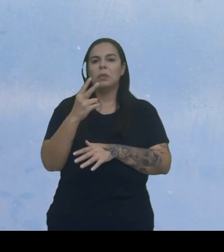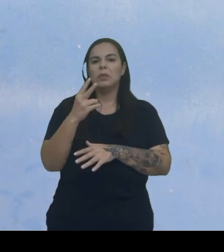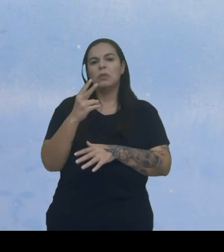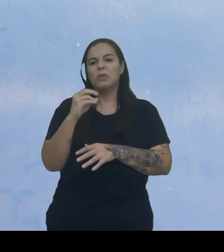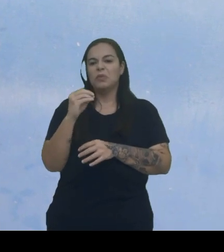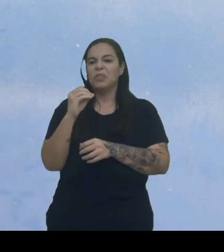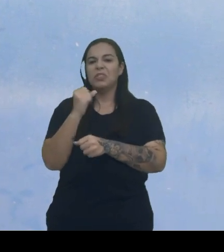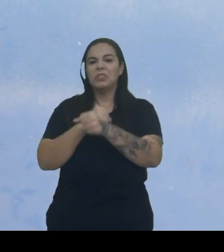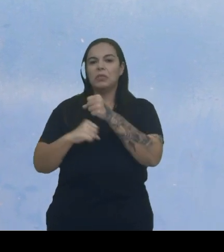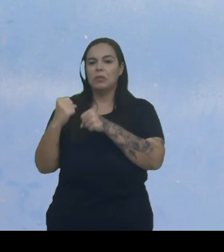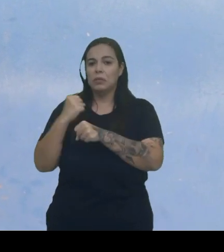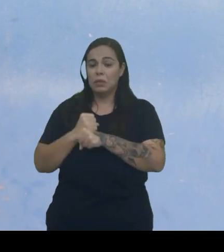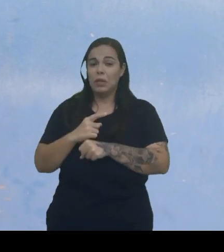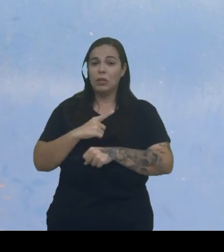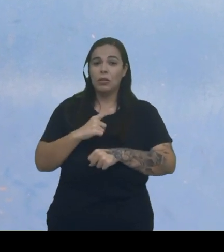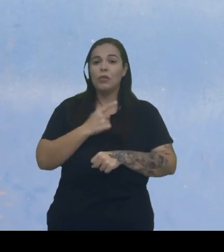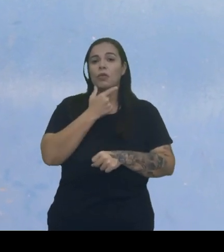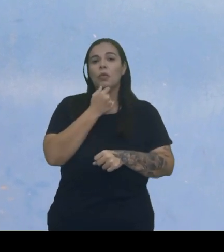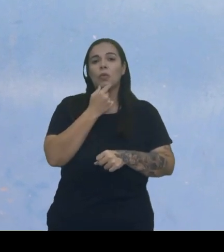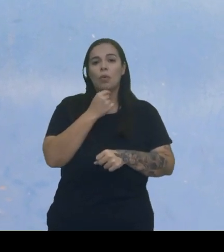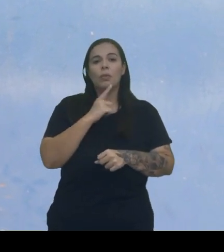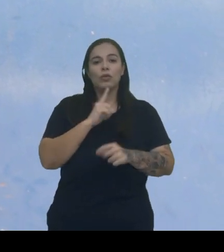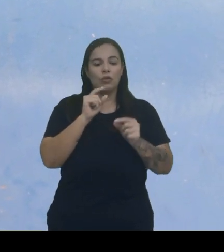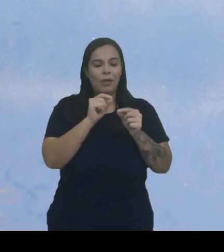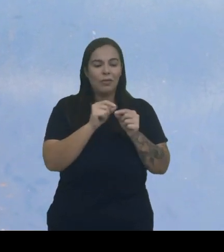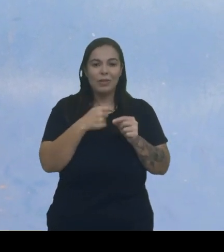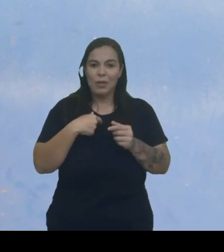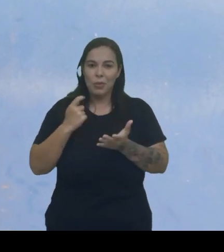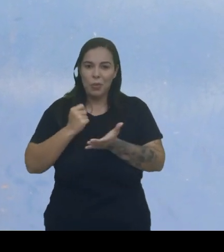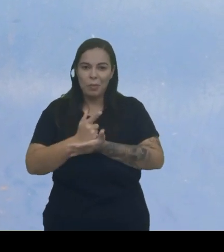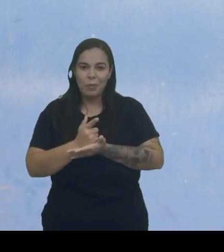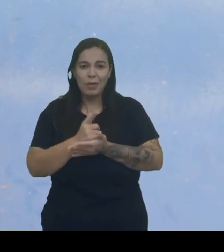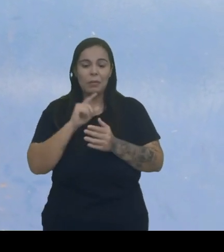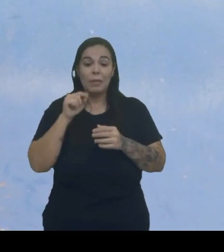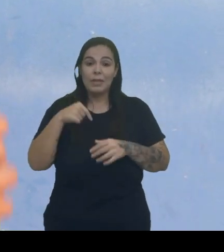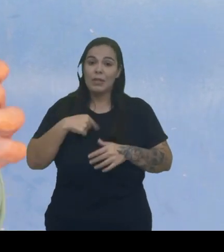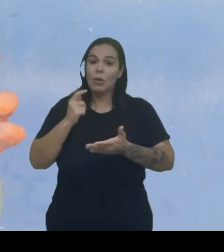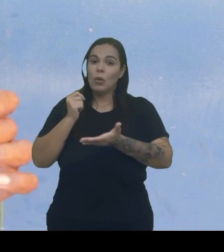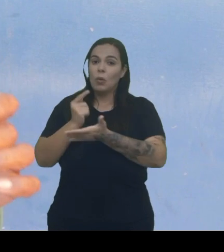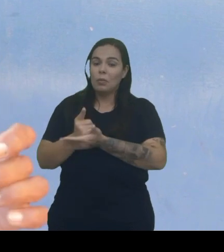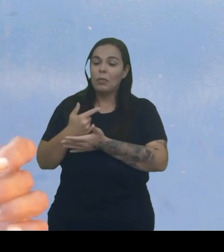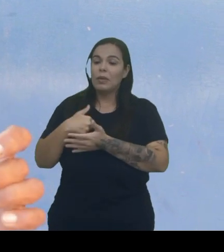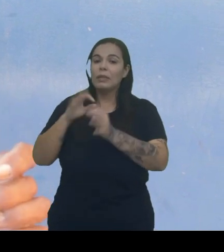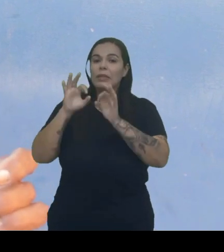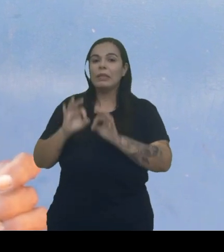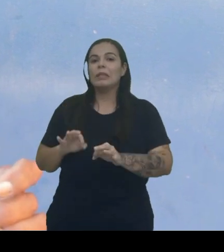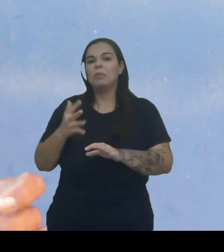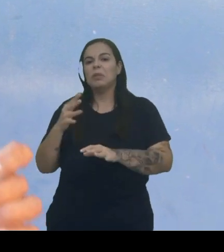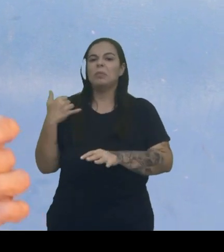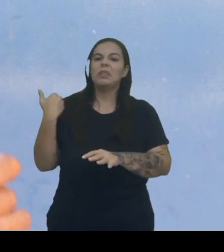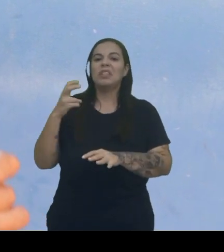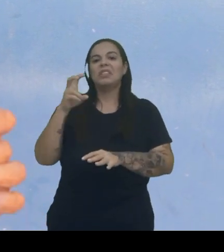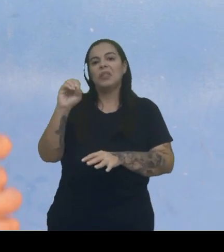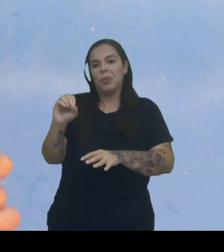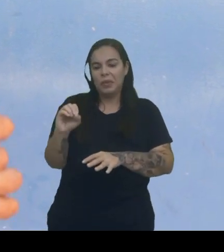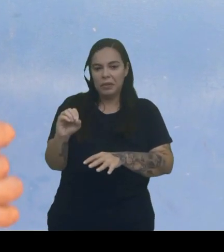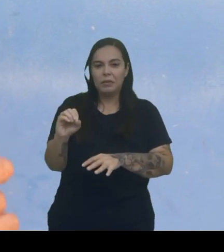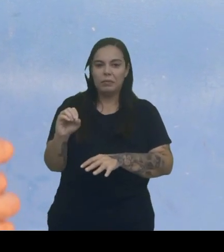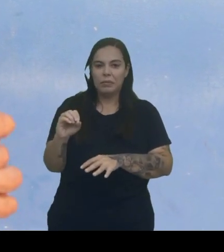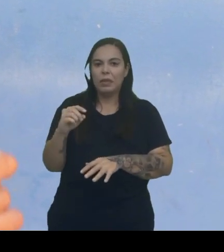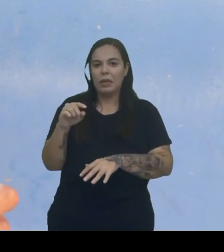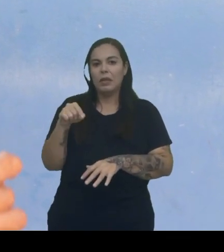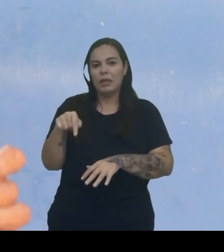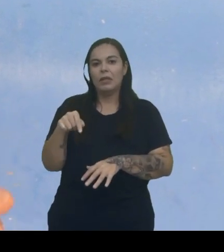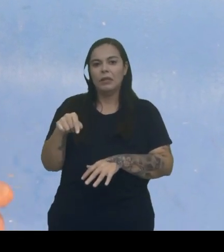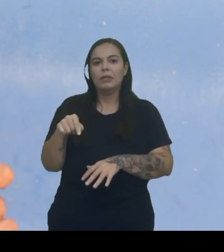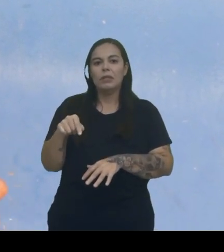um rapaz andou fazendo uns desses aqui, até eu comprei. Mas esse aqui eu comprovo de certeza que não tem menos de 50 anos. Esse aqui eu comprovo, digo para